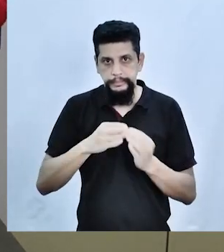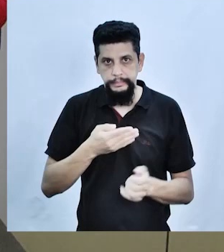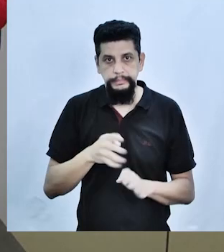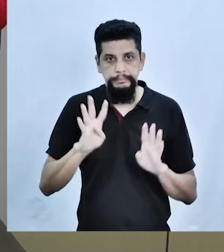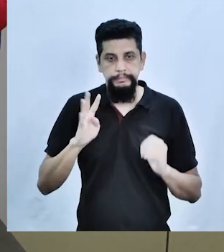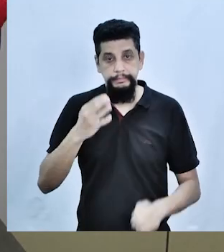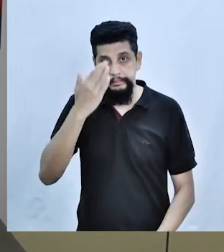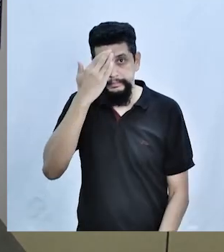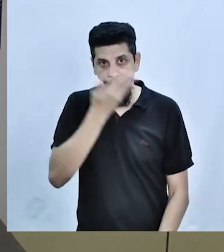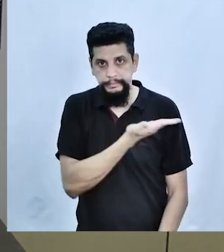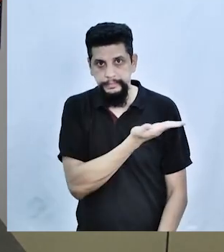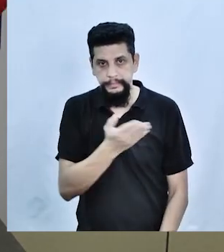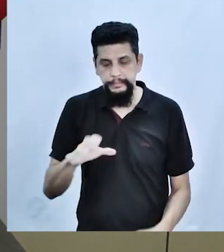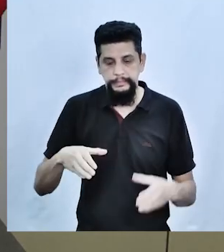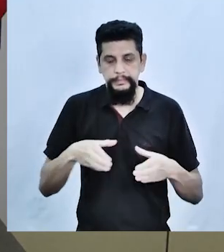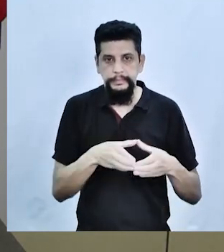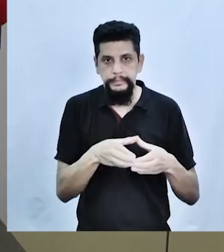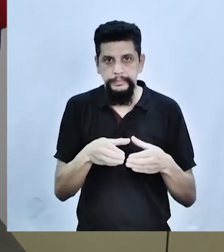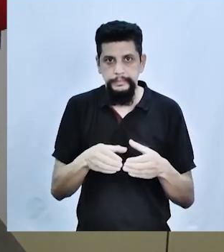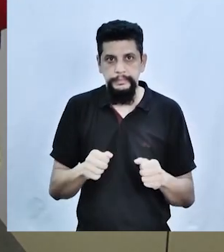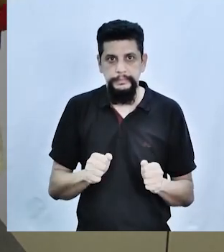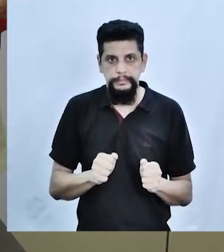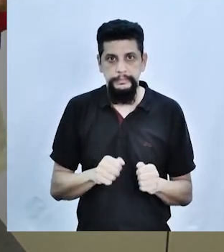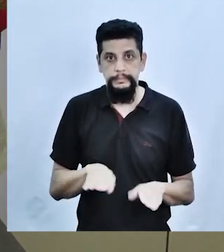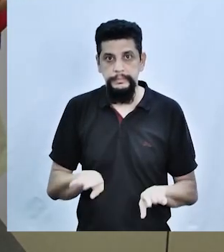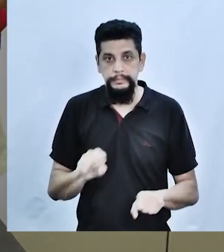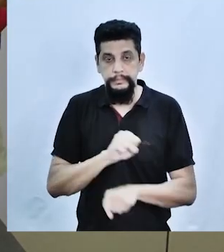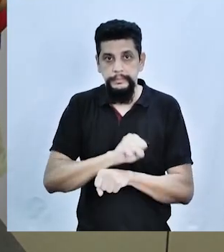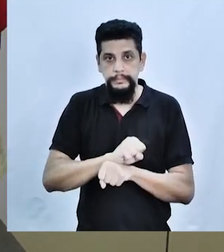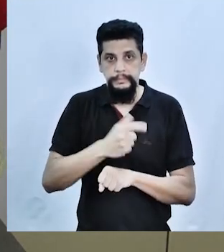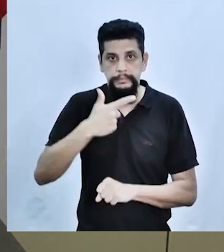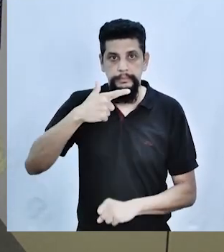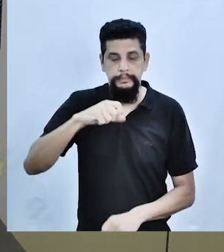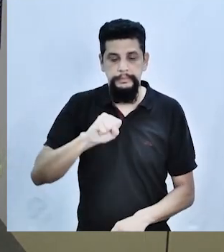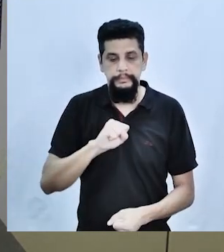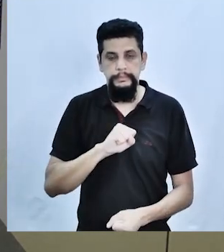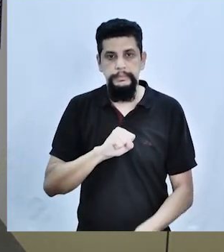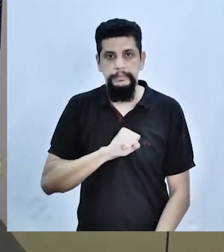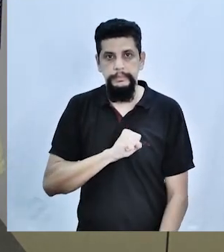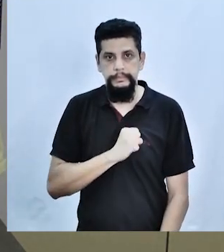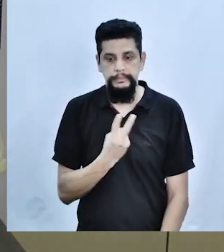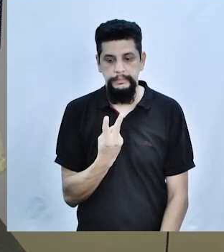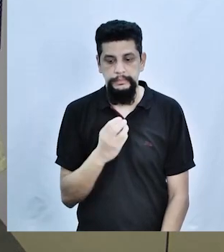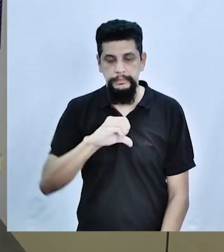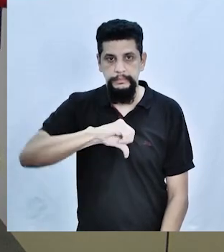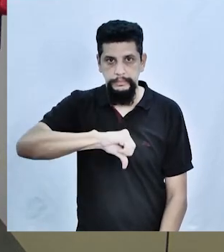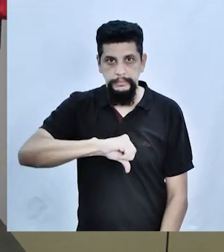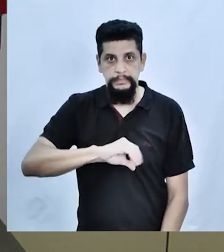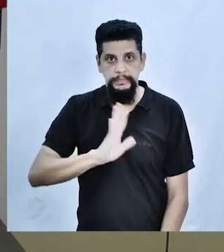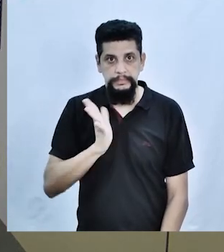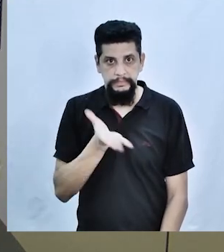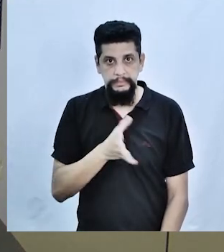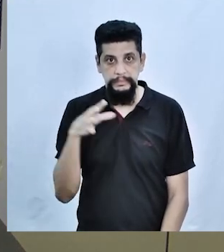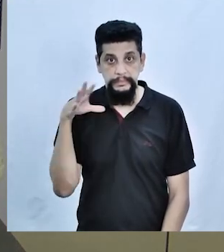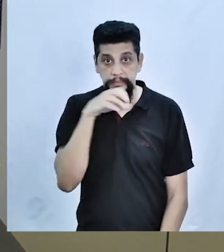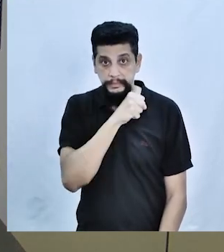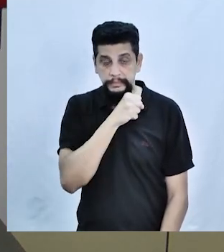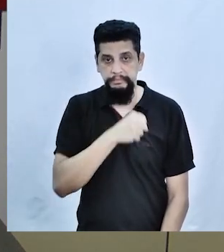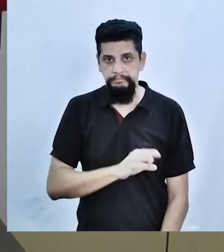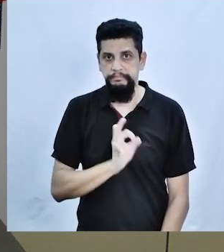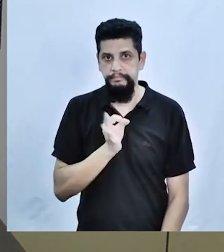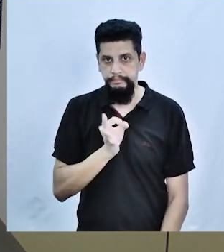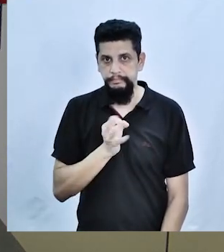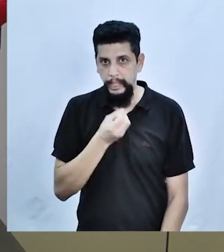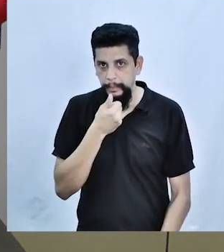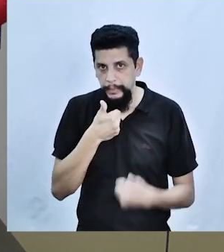A gente agradece a atenção de vocês, da equipe que esteve com a gente e espera vocês na aula 29, que vai ser